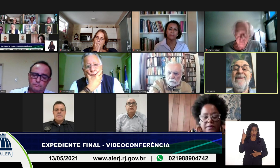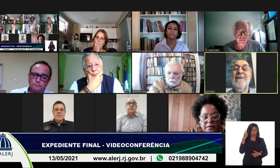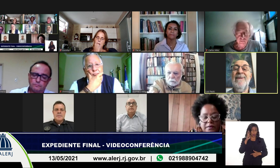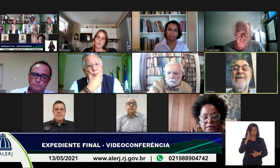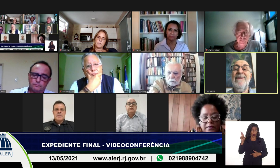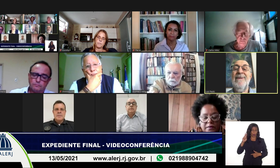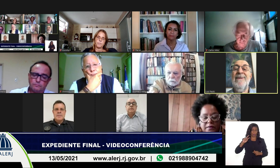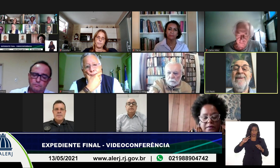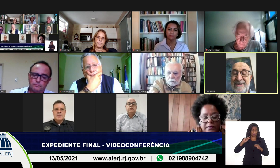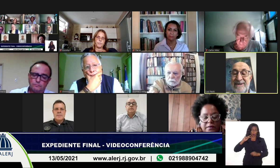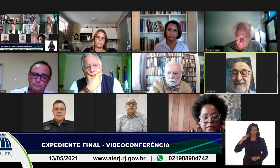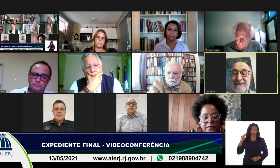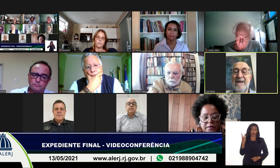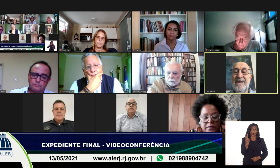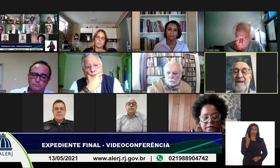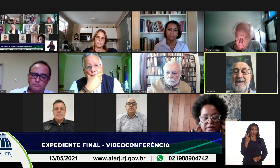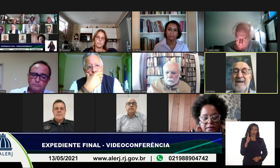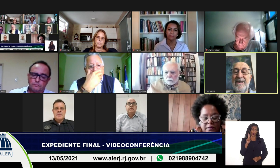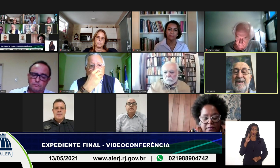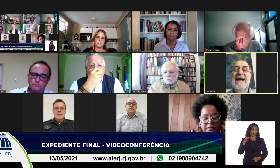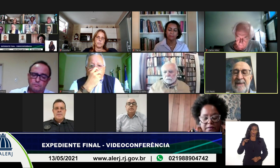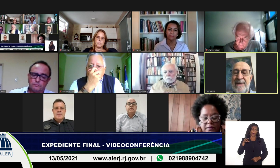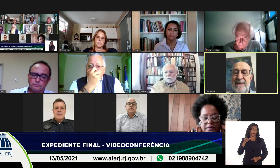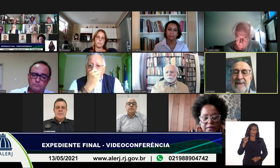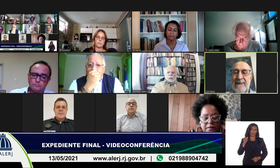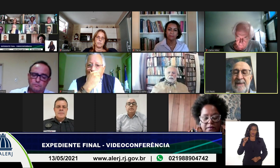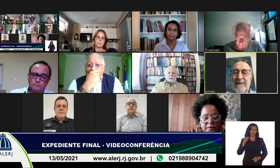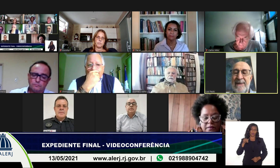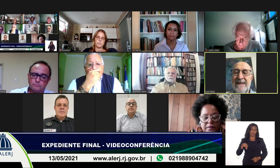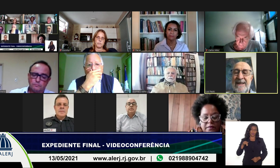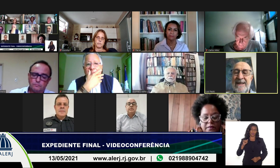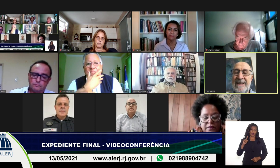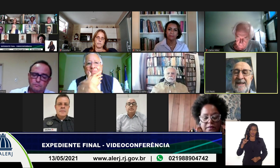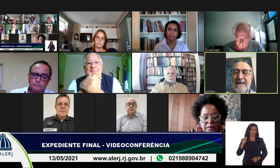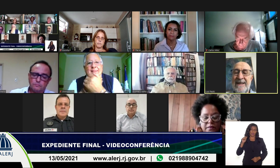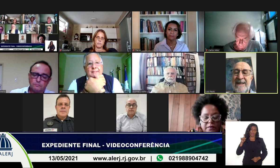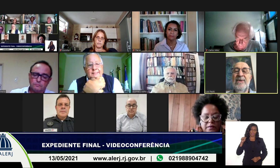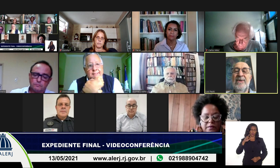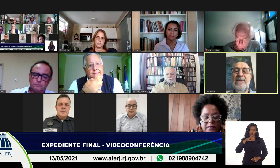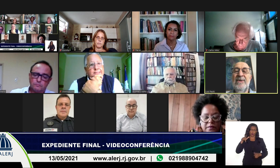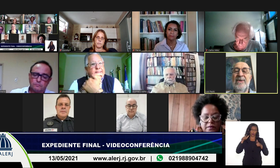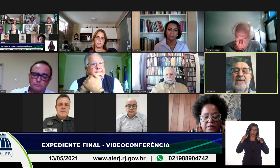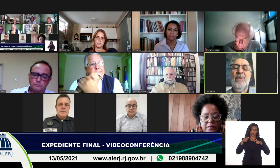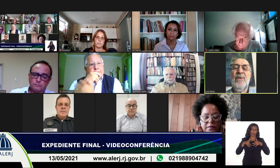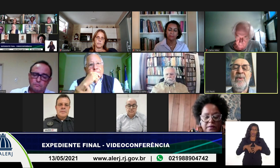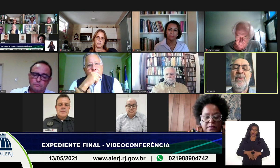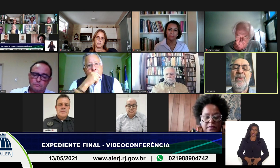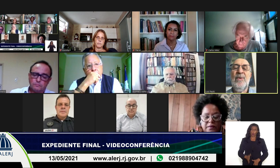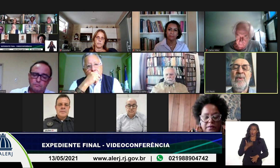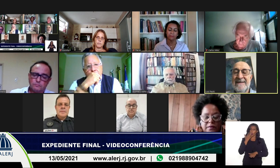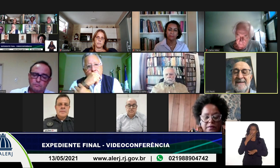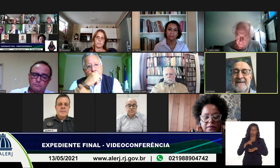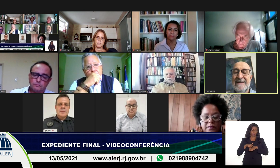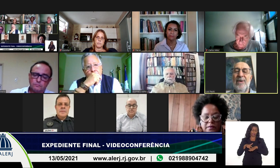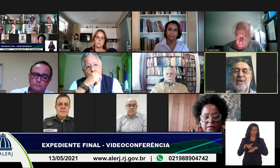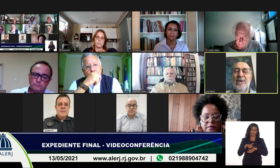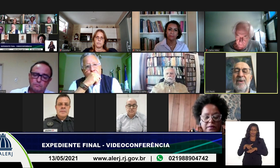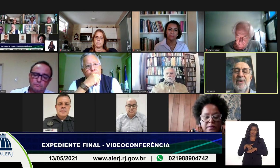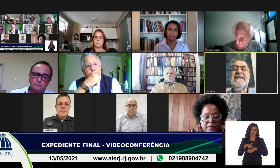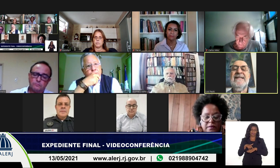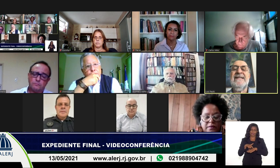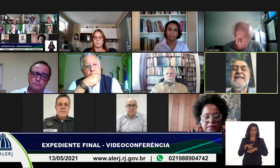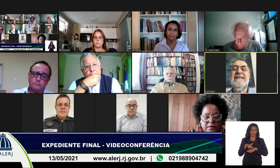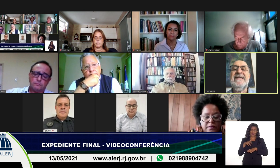não é lugar de nascimento não é cor de pele não é